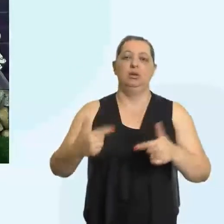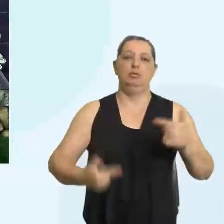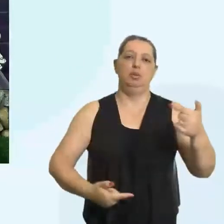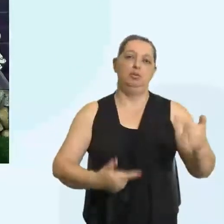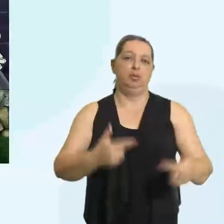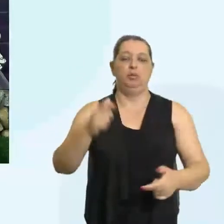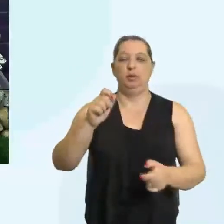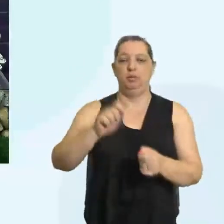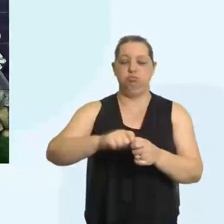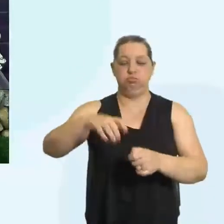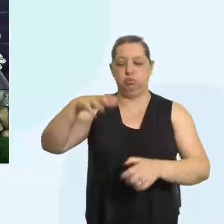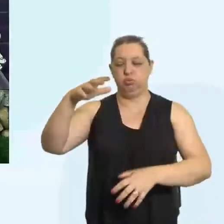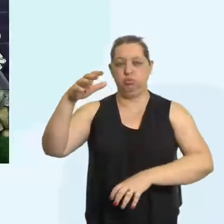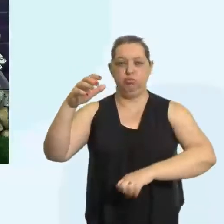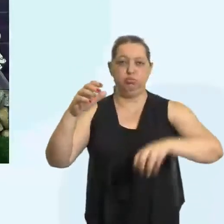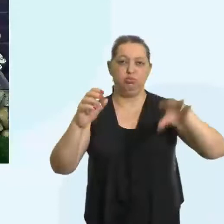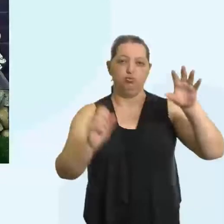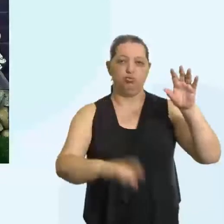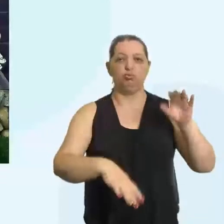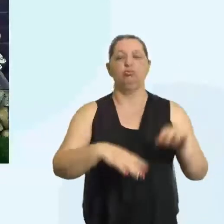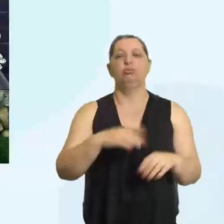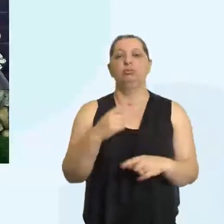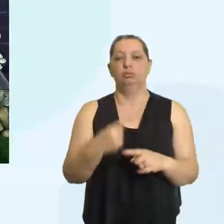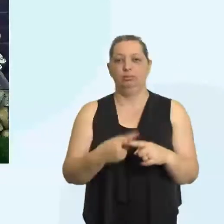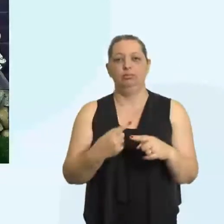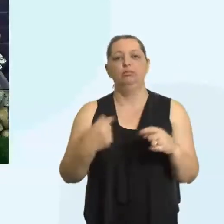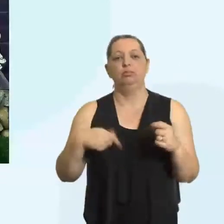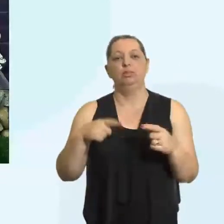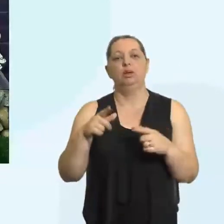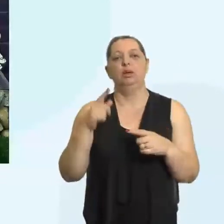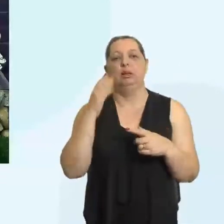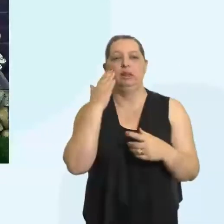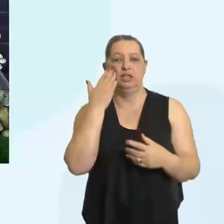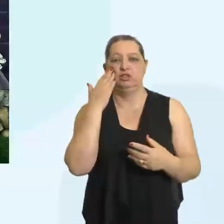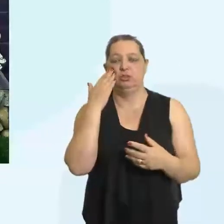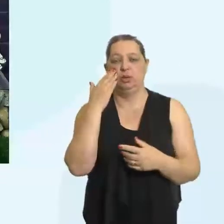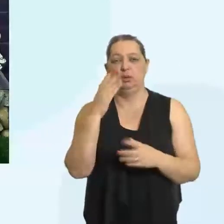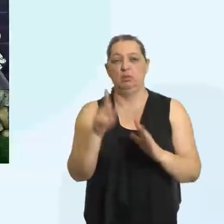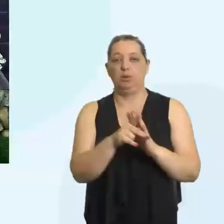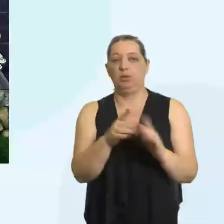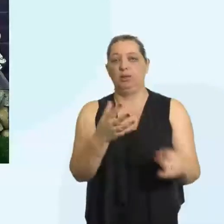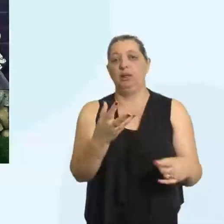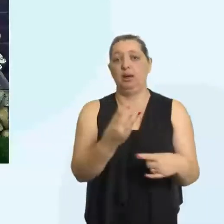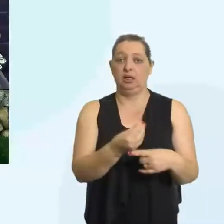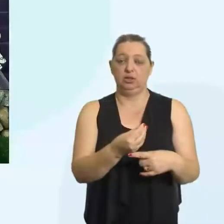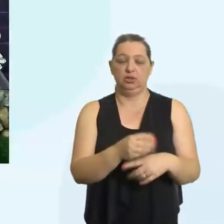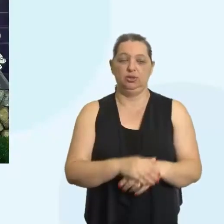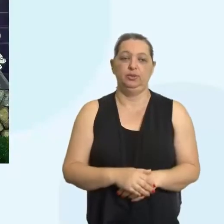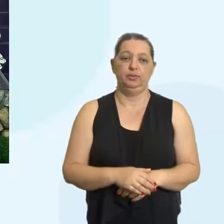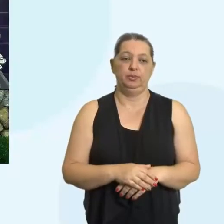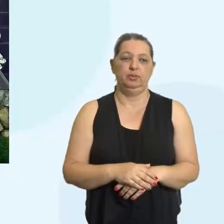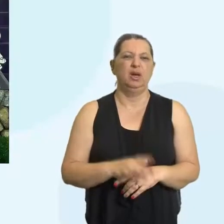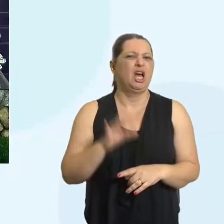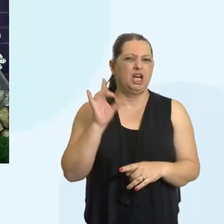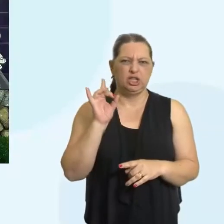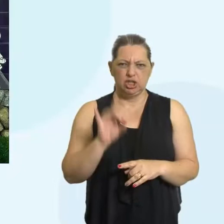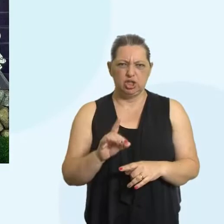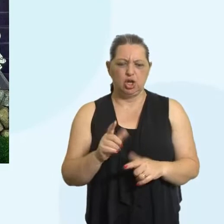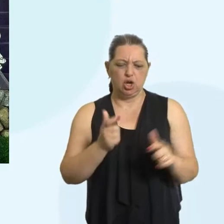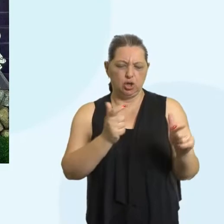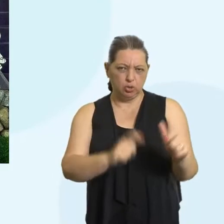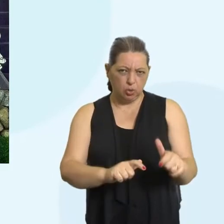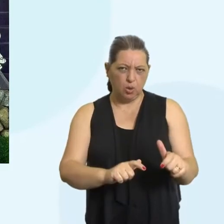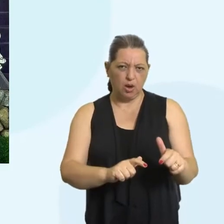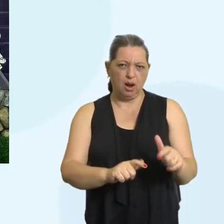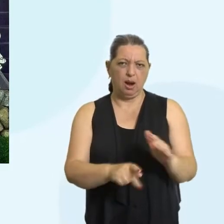consegue direcionar um pouco mais o olhar EA Interpretação para essa obra né Ah mas é só o bobo o vilarejo